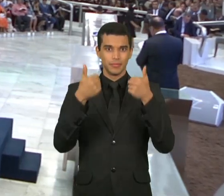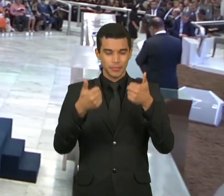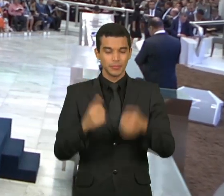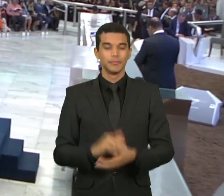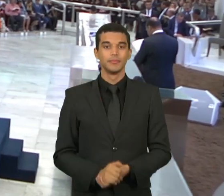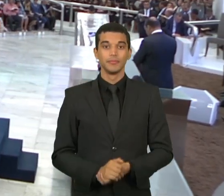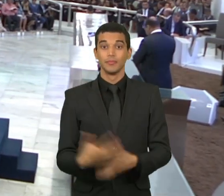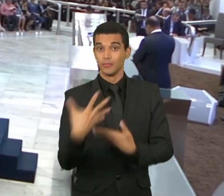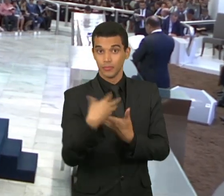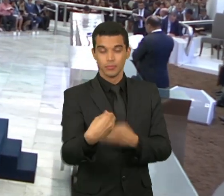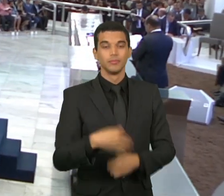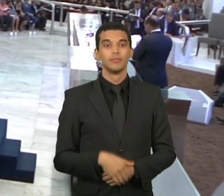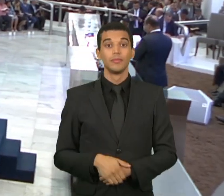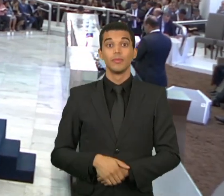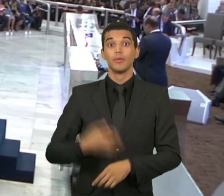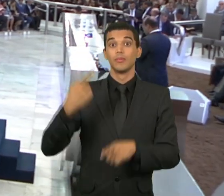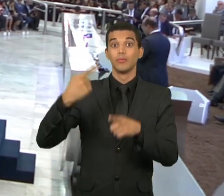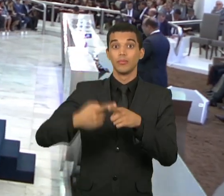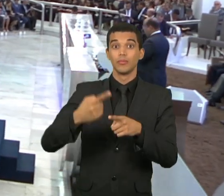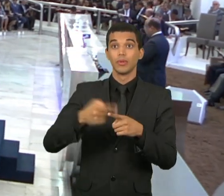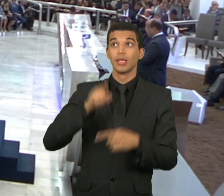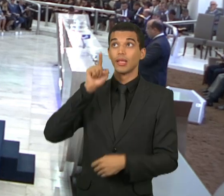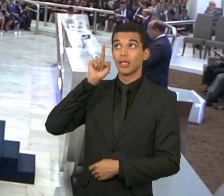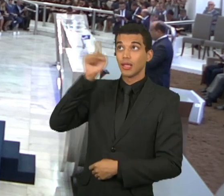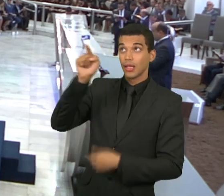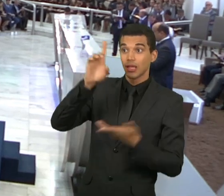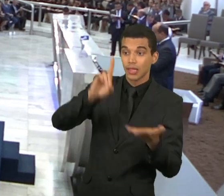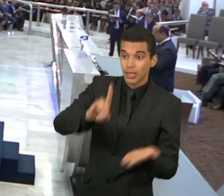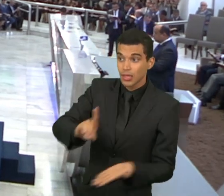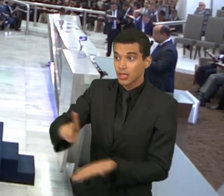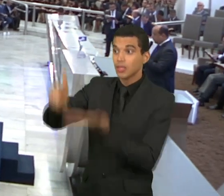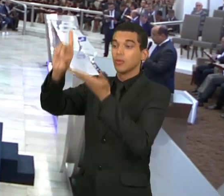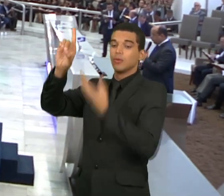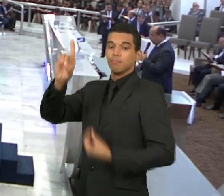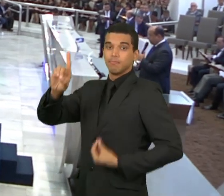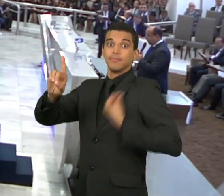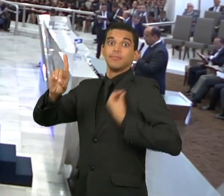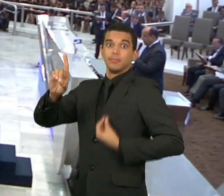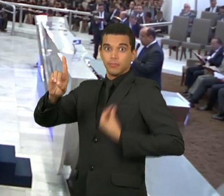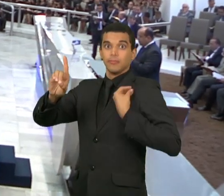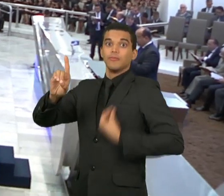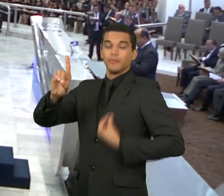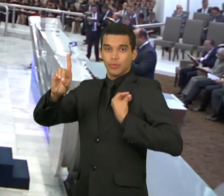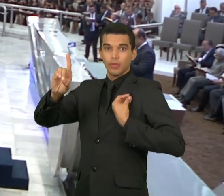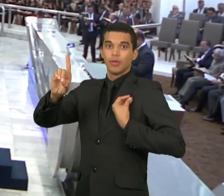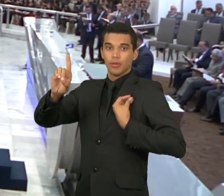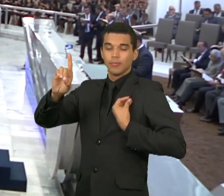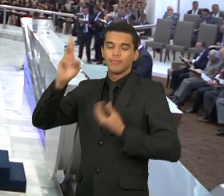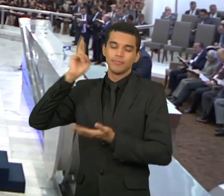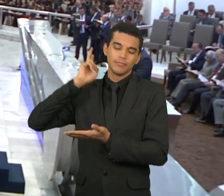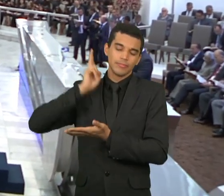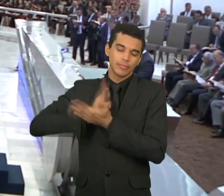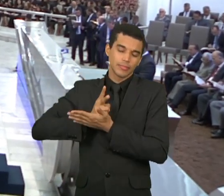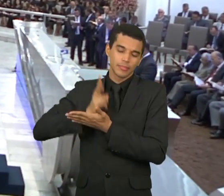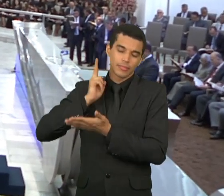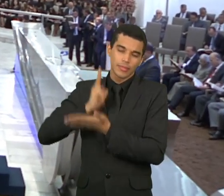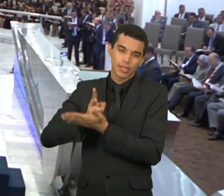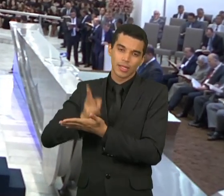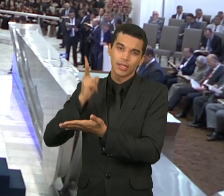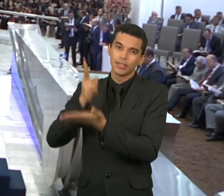Um, dois, três. Porque ele é o Deus vivo e para